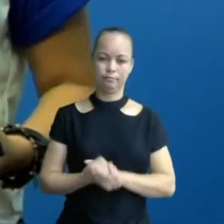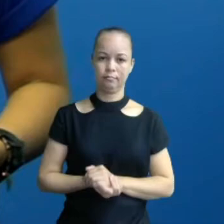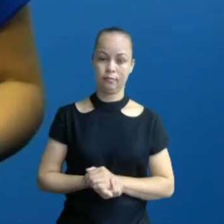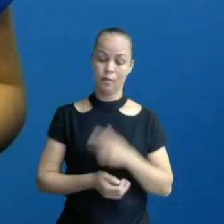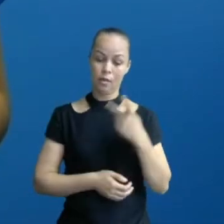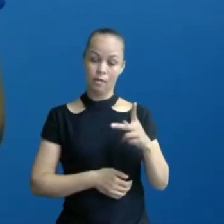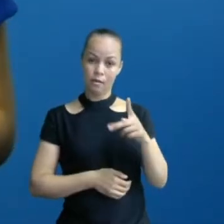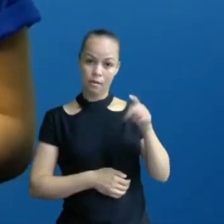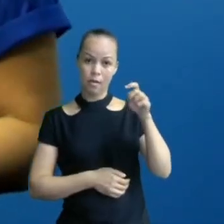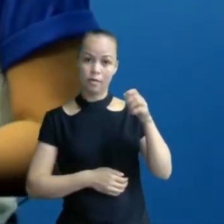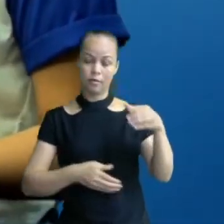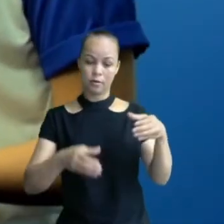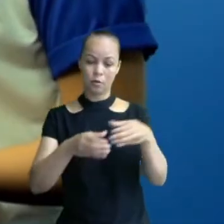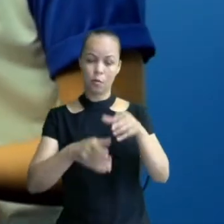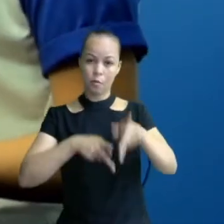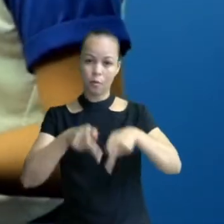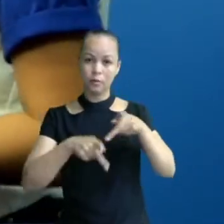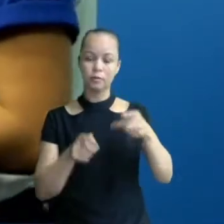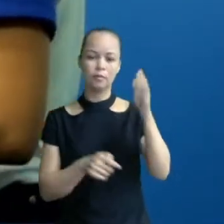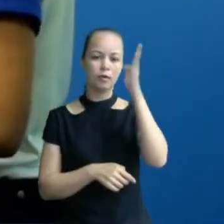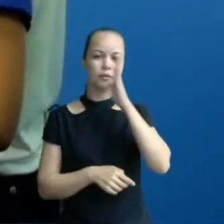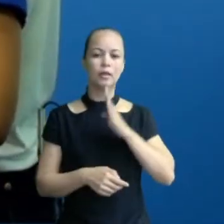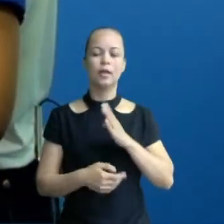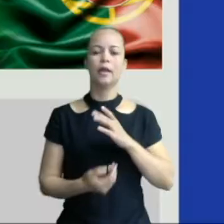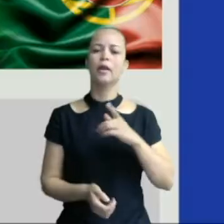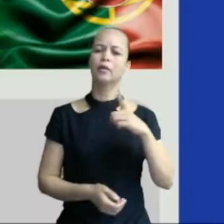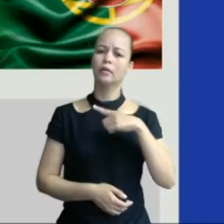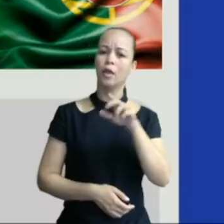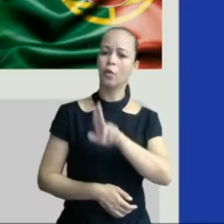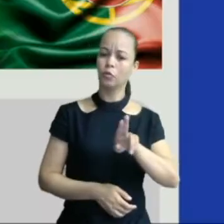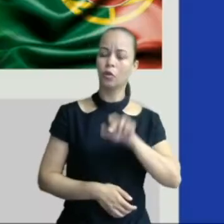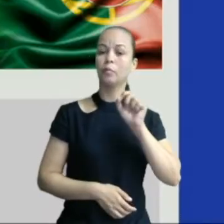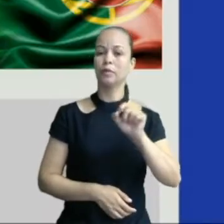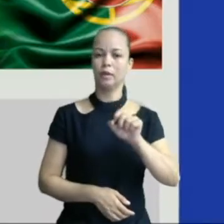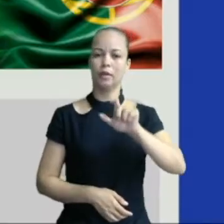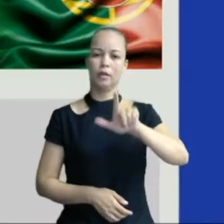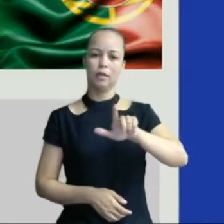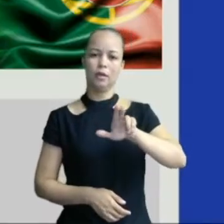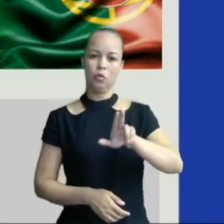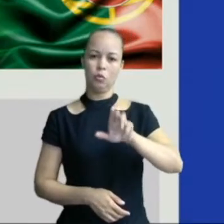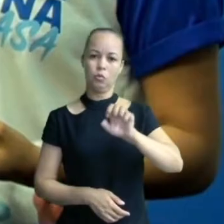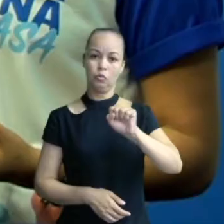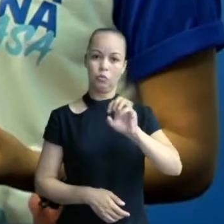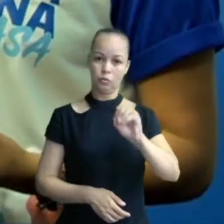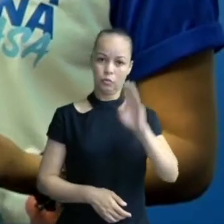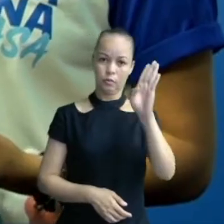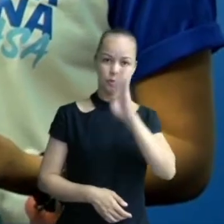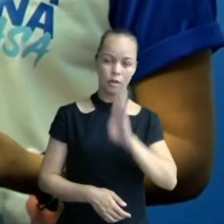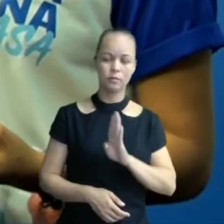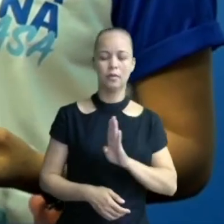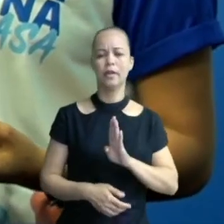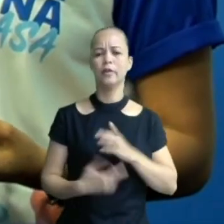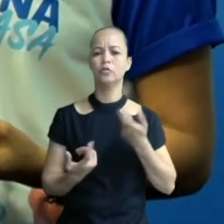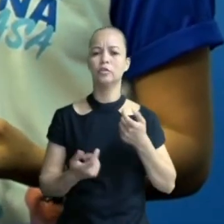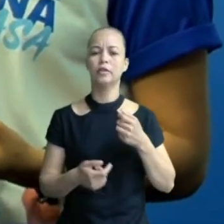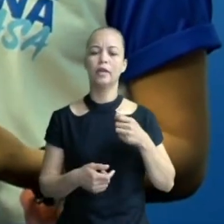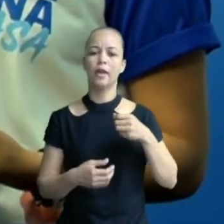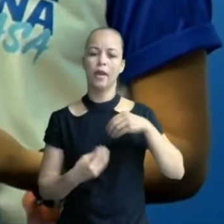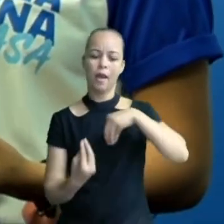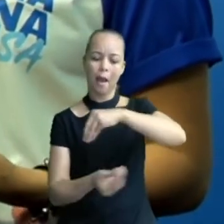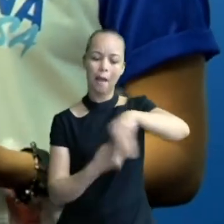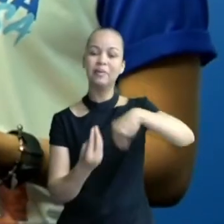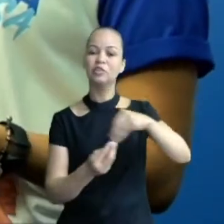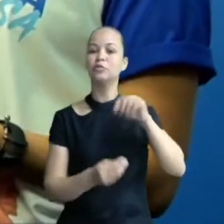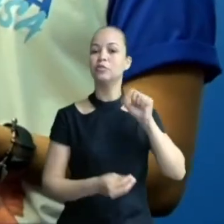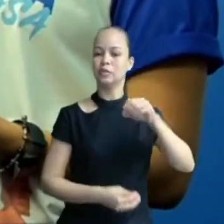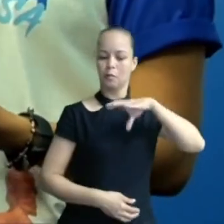população brasileira, né, elas são chamadas de luso-brasileiros, porque era a mistura de português, dos portugueses,